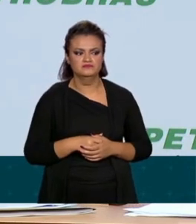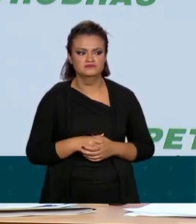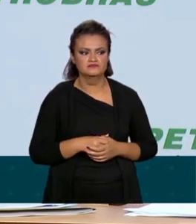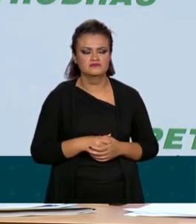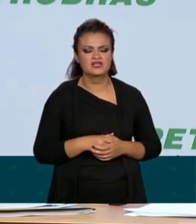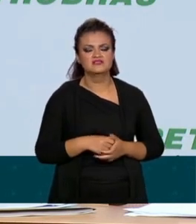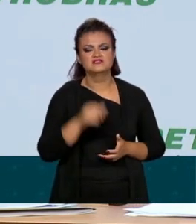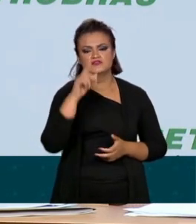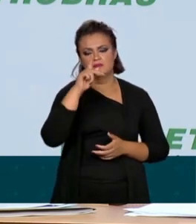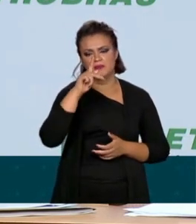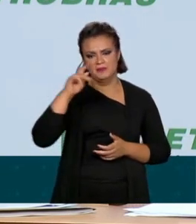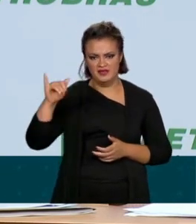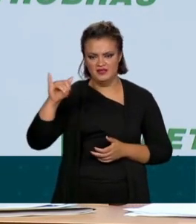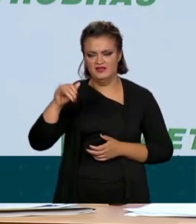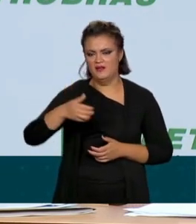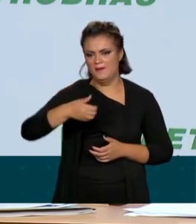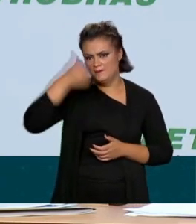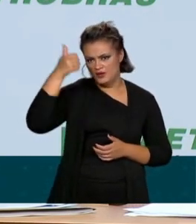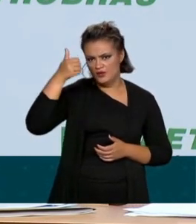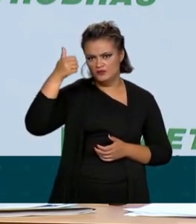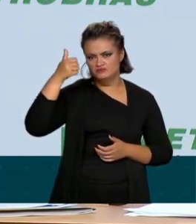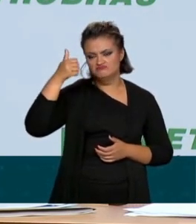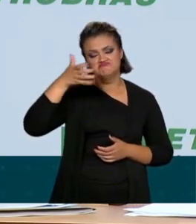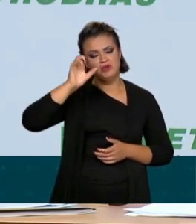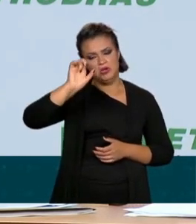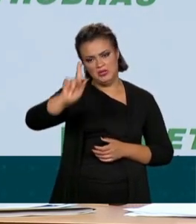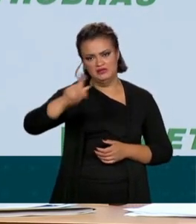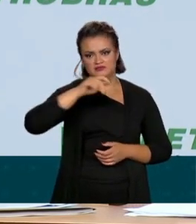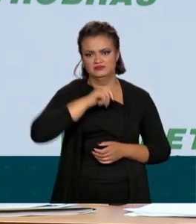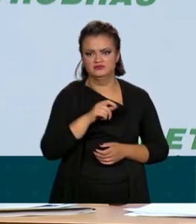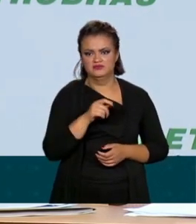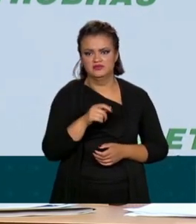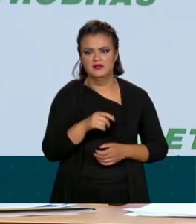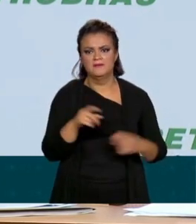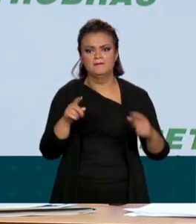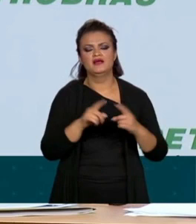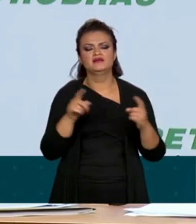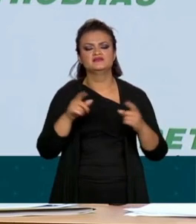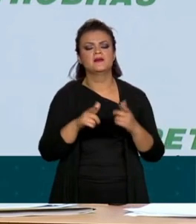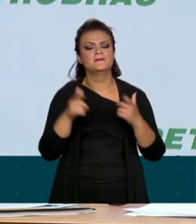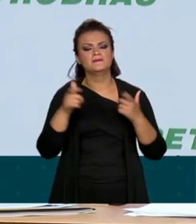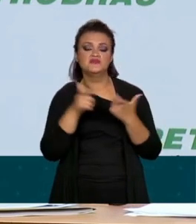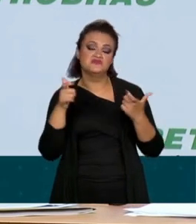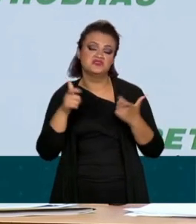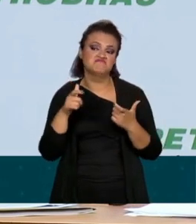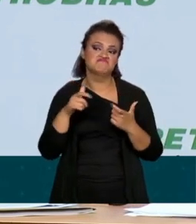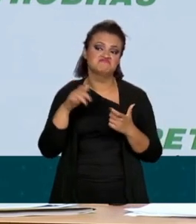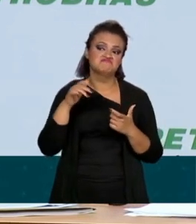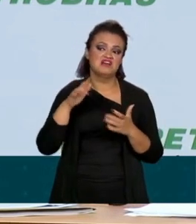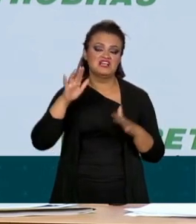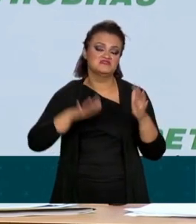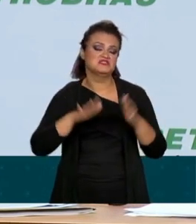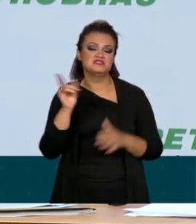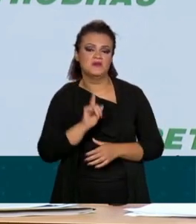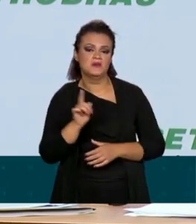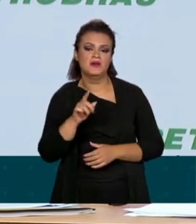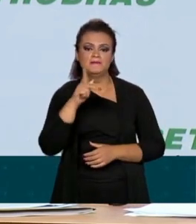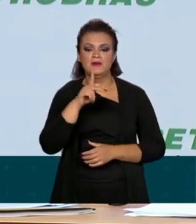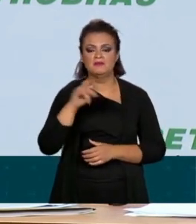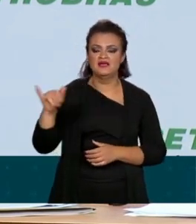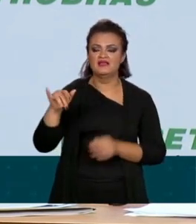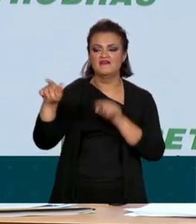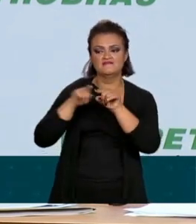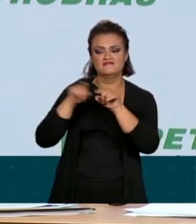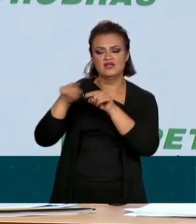se é o PPI que é o melhor preço, por acaso, que seja, mas na maior parte das vezes talvez não seja, porque, a meu ver, o PPI é o preço do